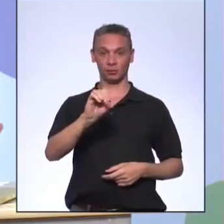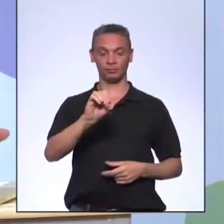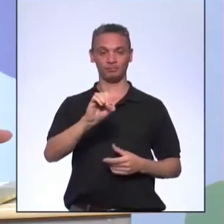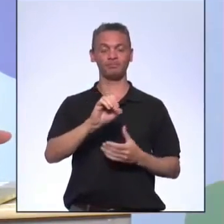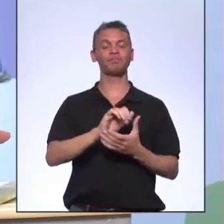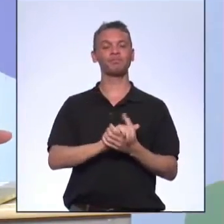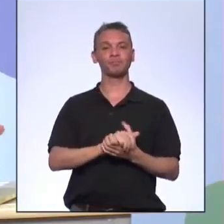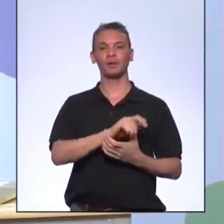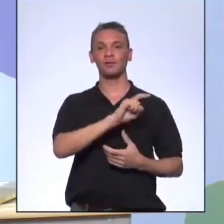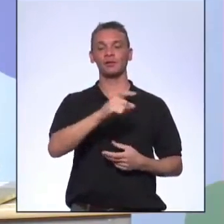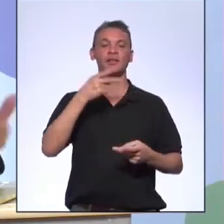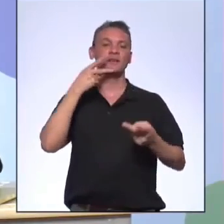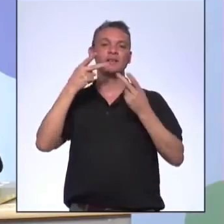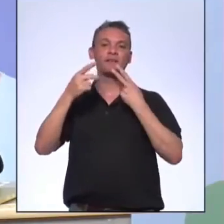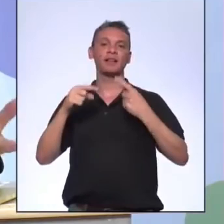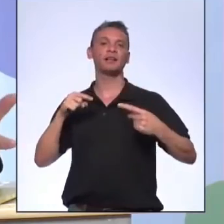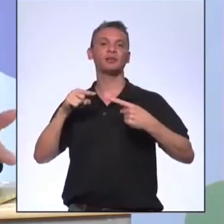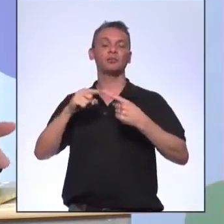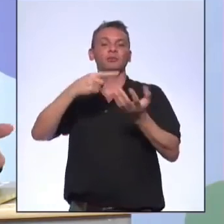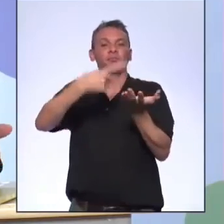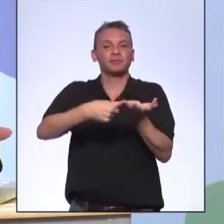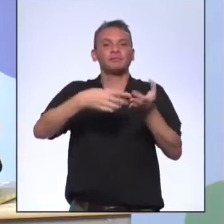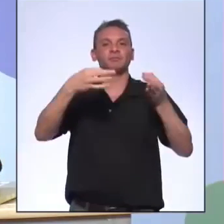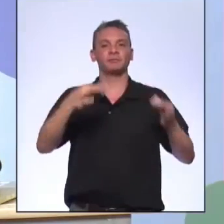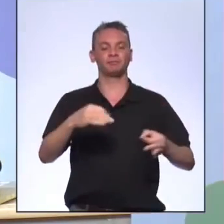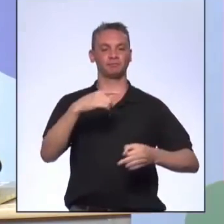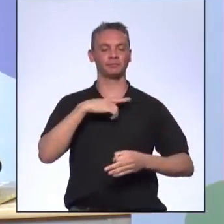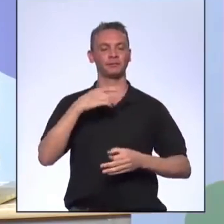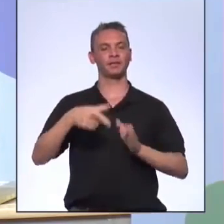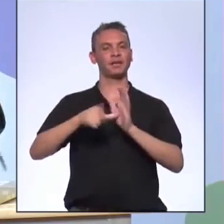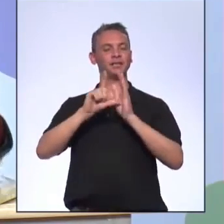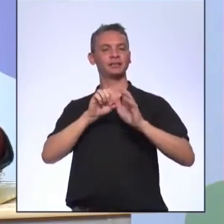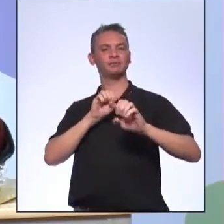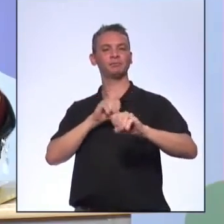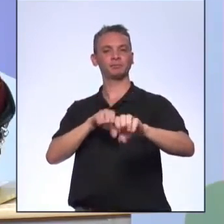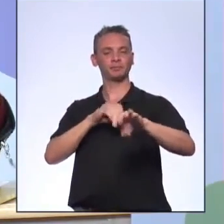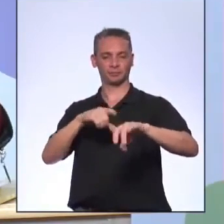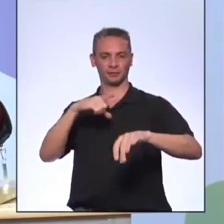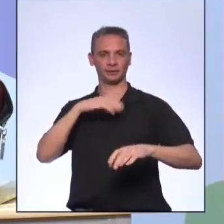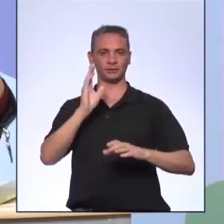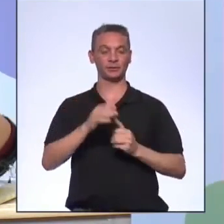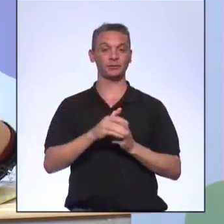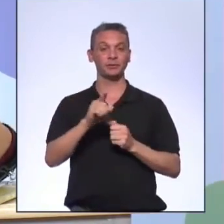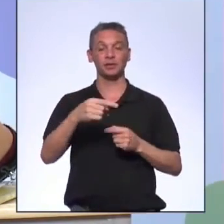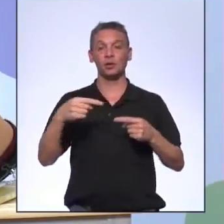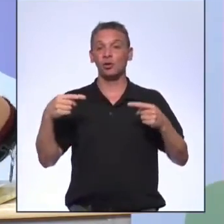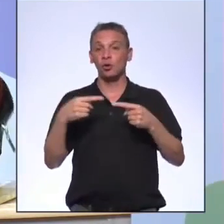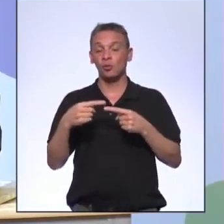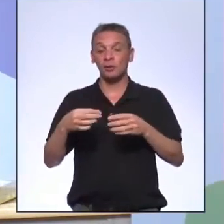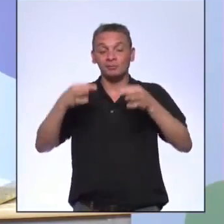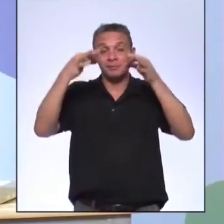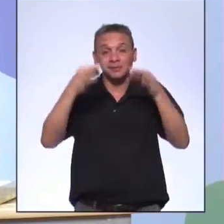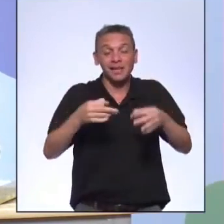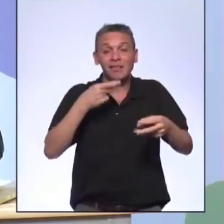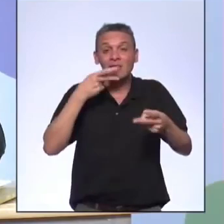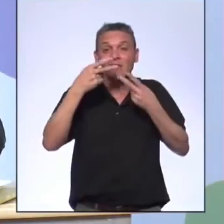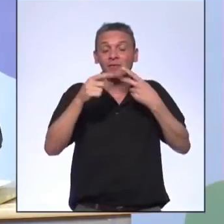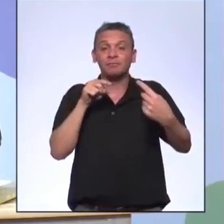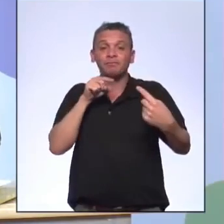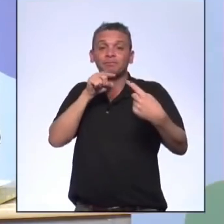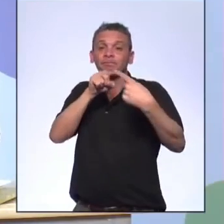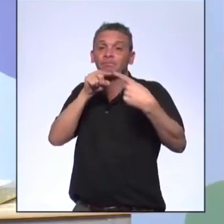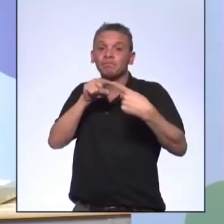você legitimar a sua fala. Eu já falei isso várias vezes em algumas aulas. Então, você legitimar, você dar peso ao que você está